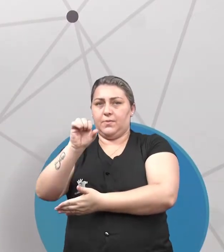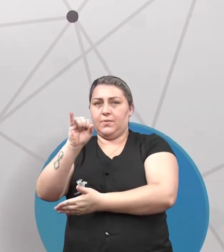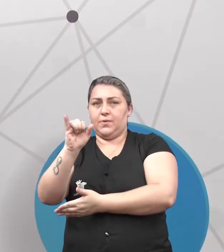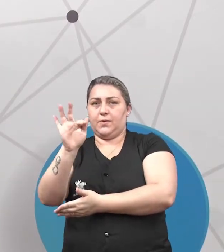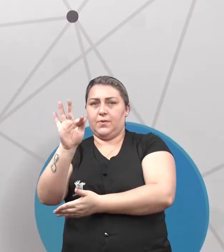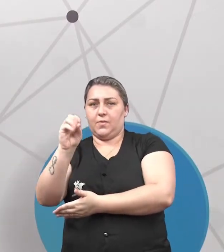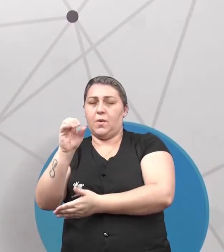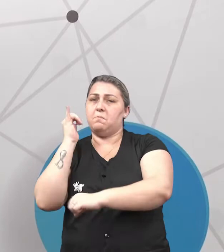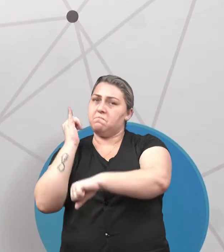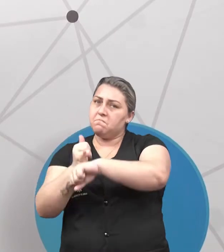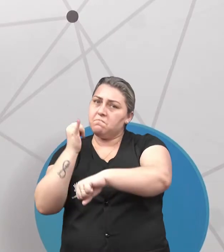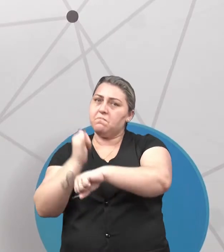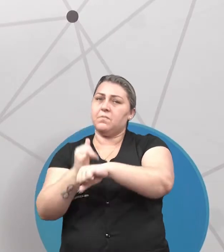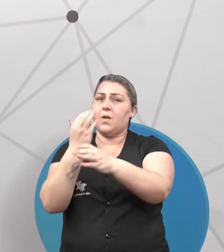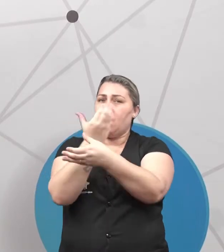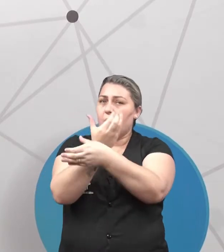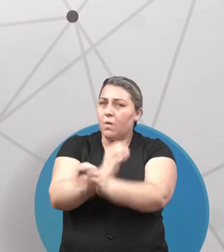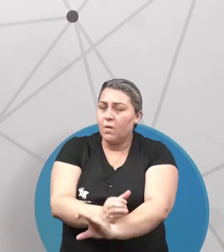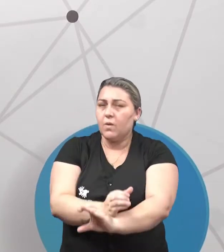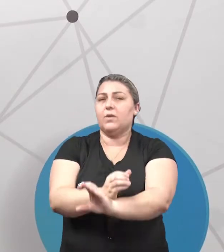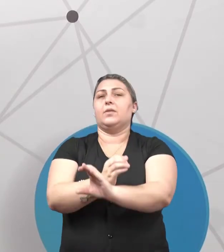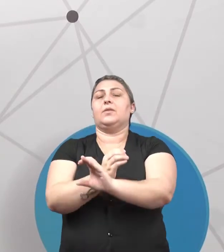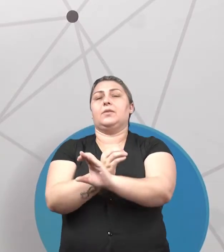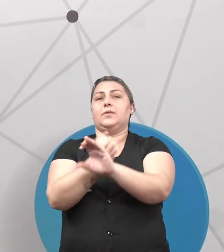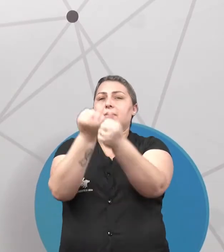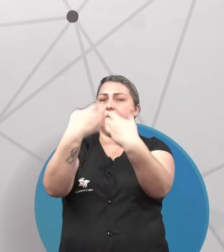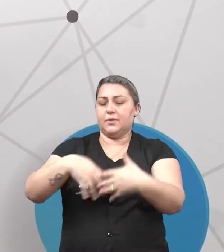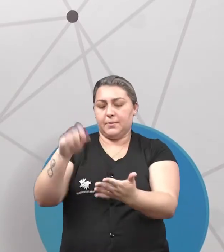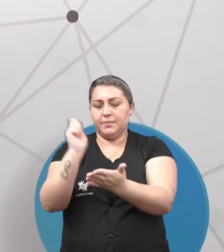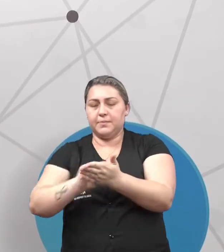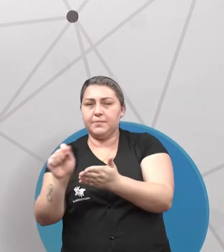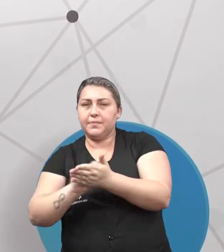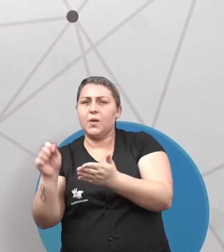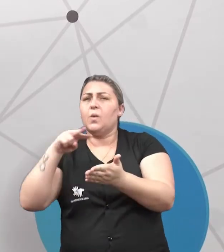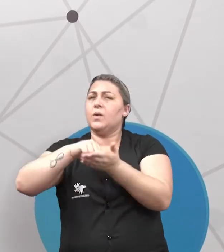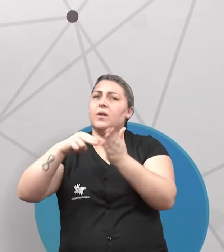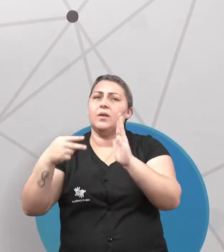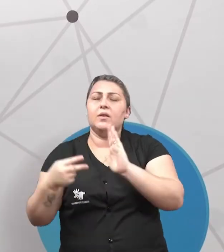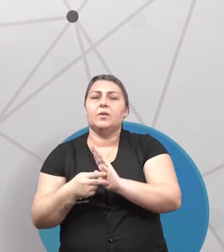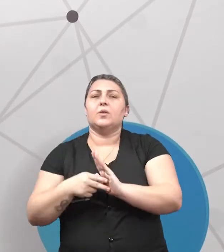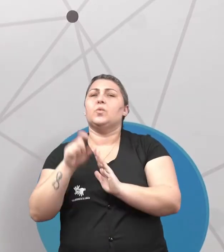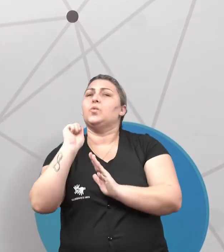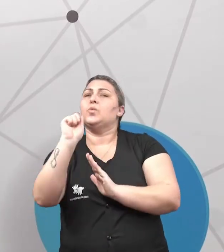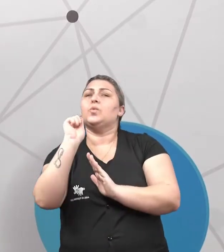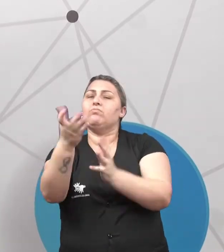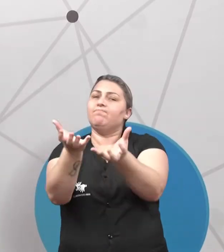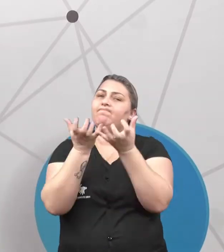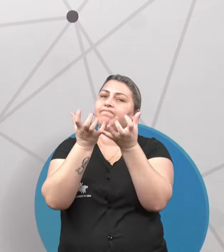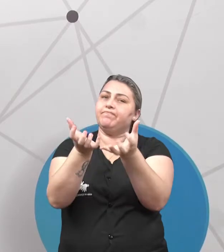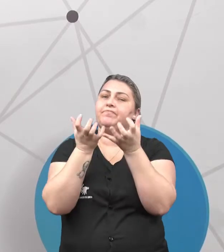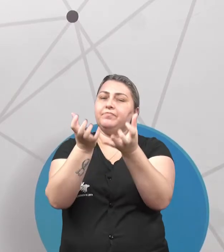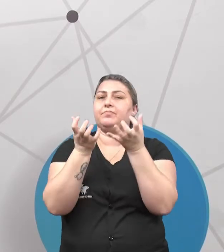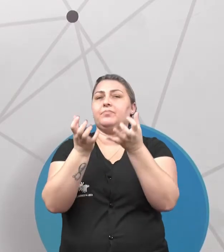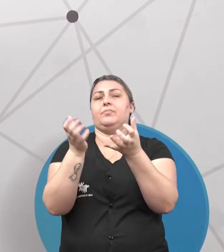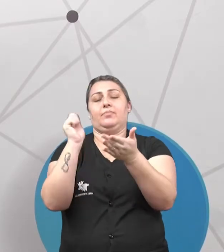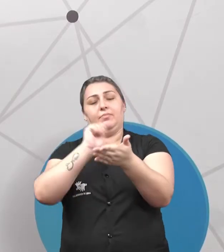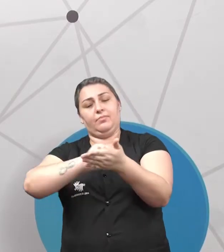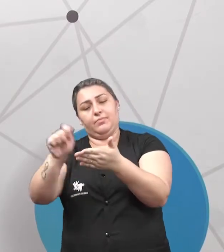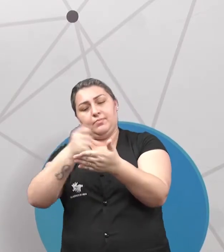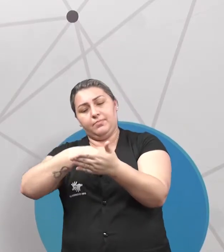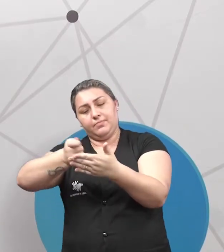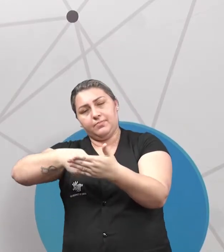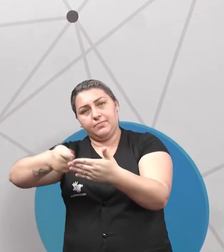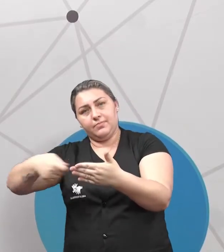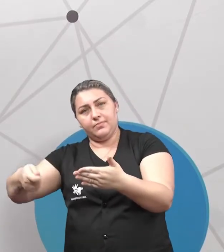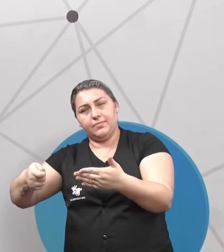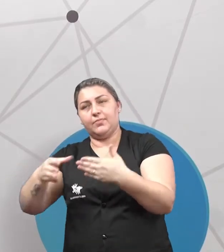de metal, né? E aí eles escreviam aí os significados de tudo que eles queriam, né? Eles narravam. Eu